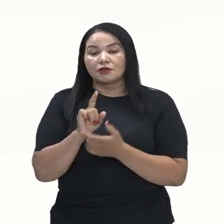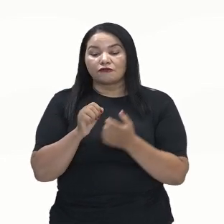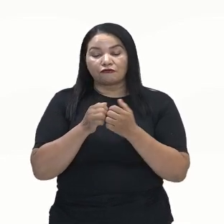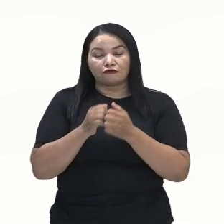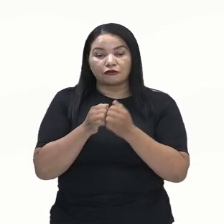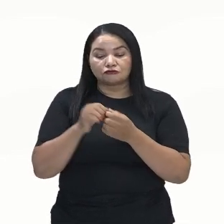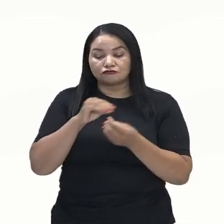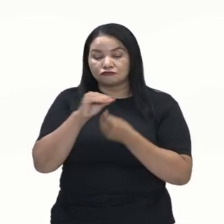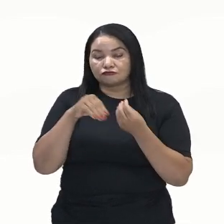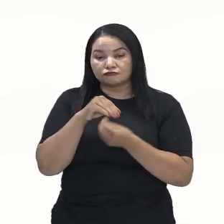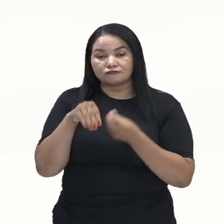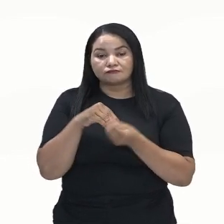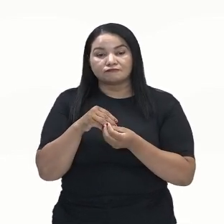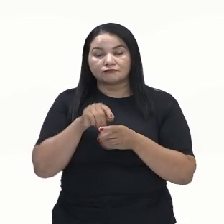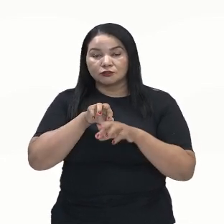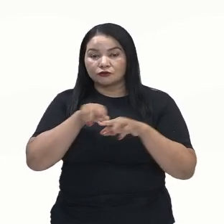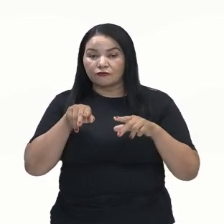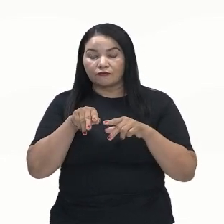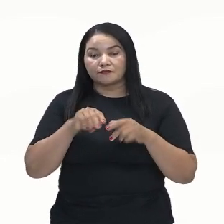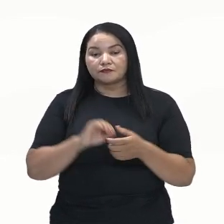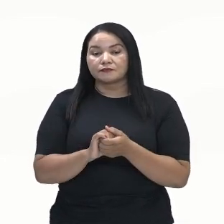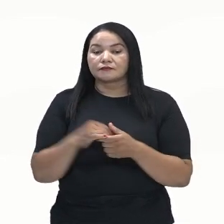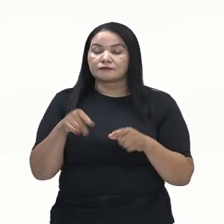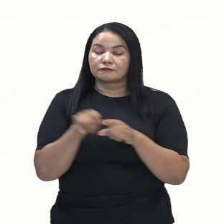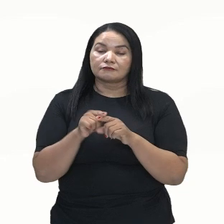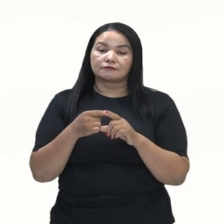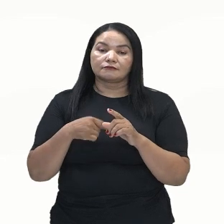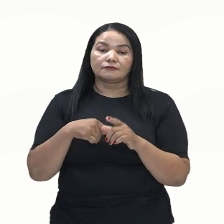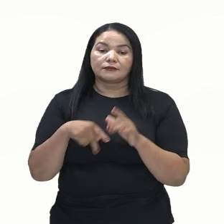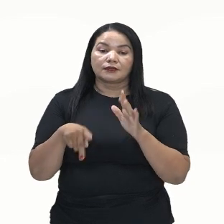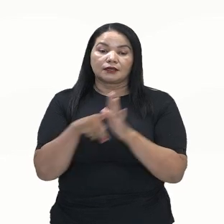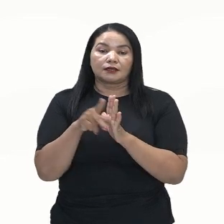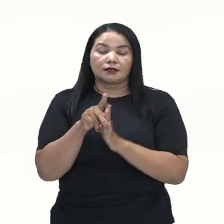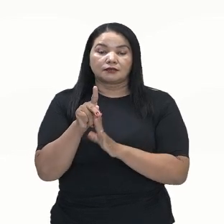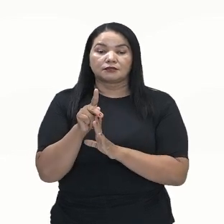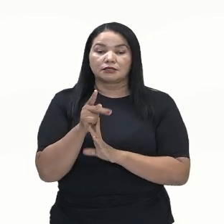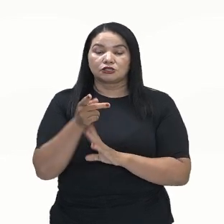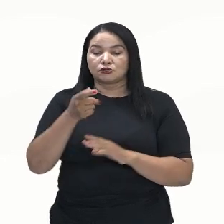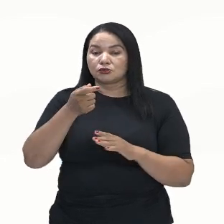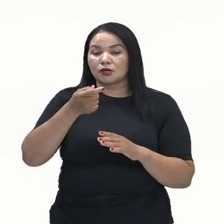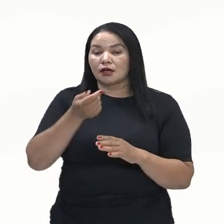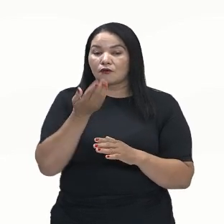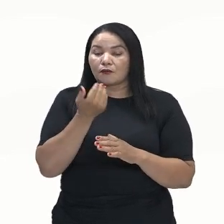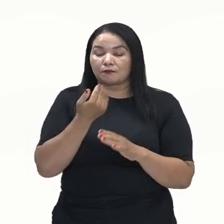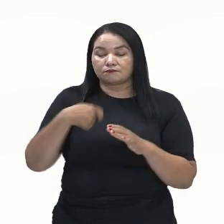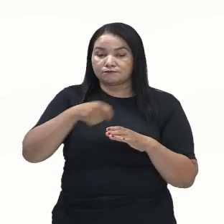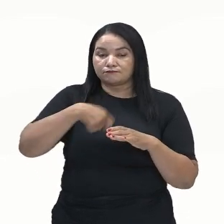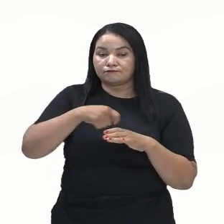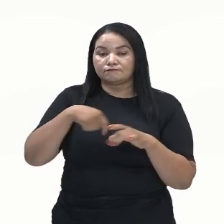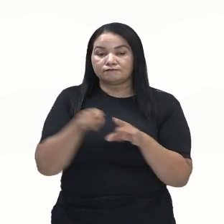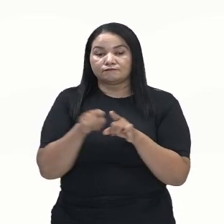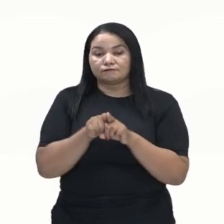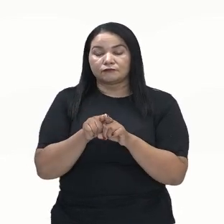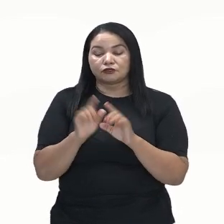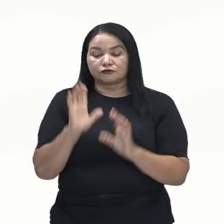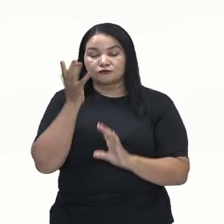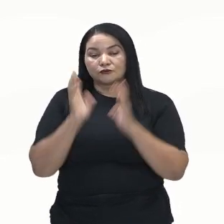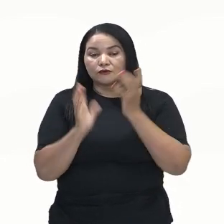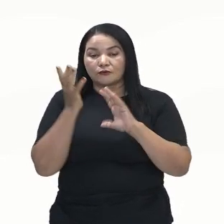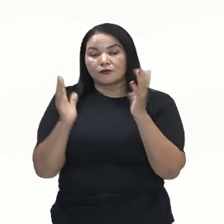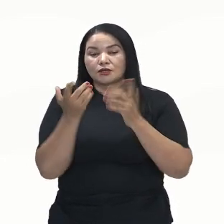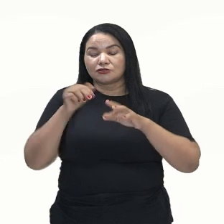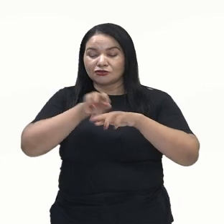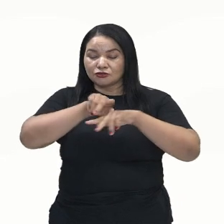muito importantes, estão muito presentes na culinária brasileira, além das festividades e celebrações. A gente